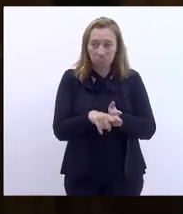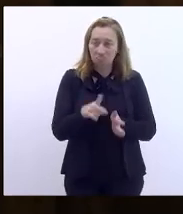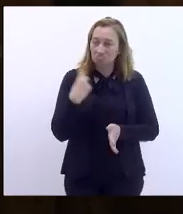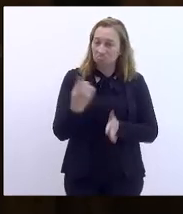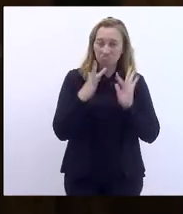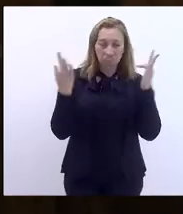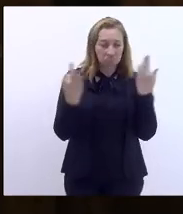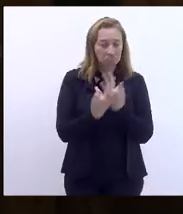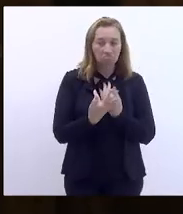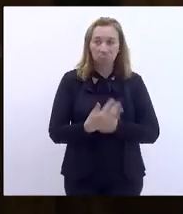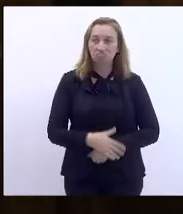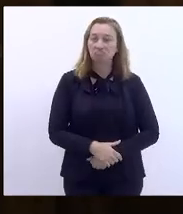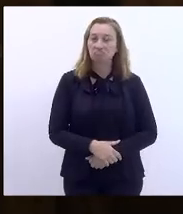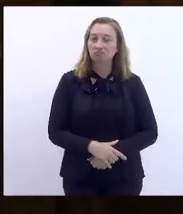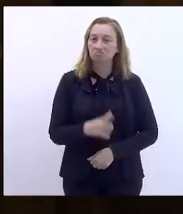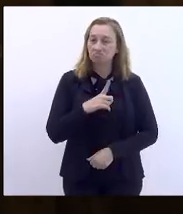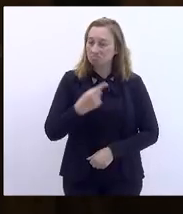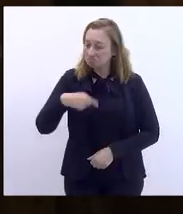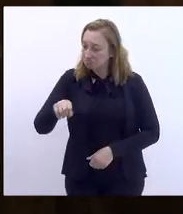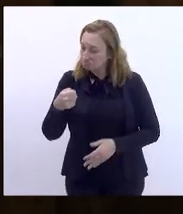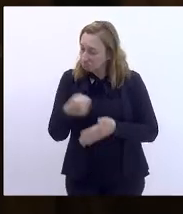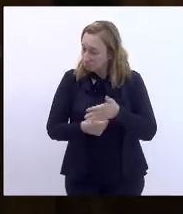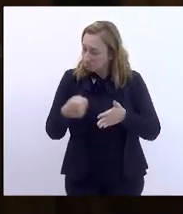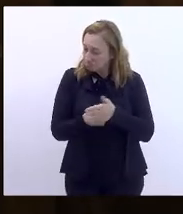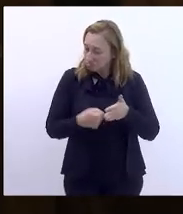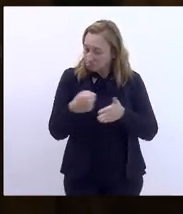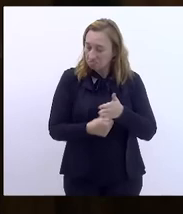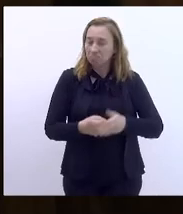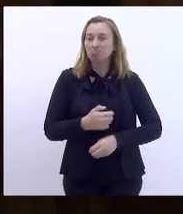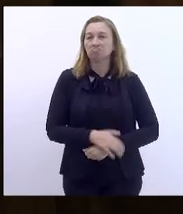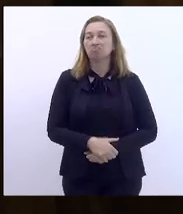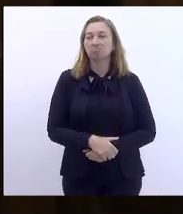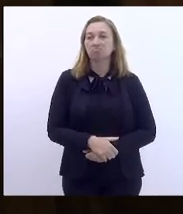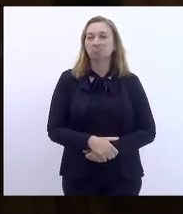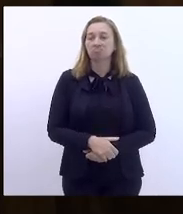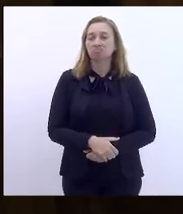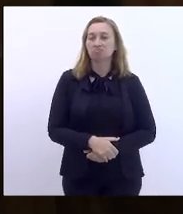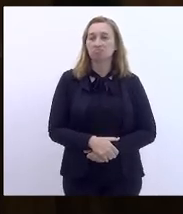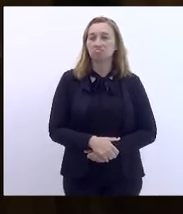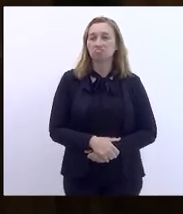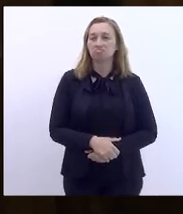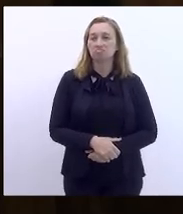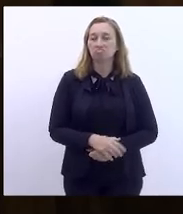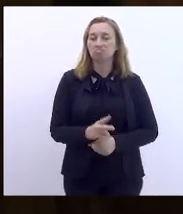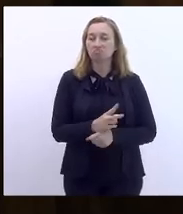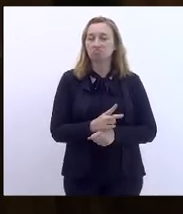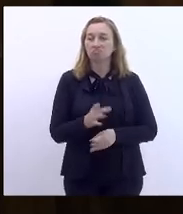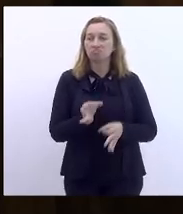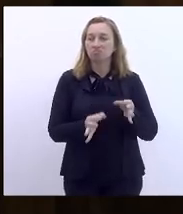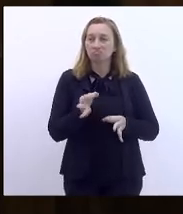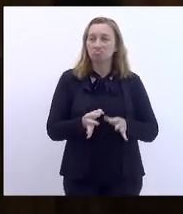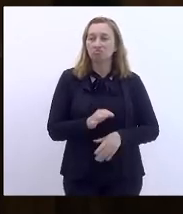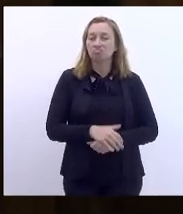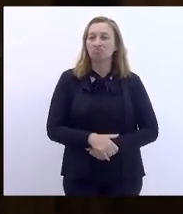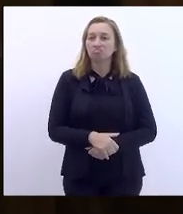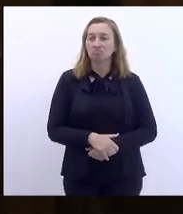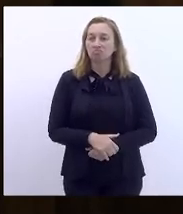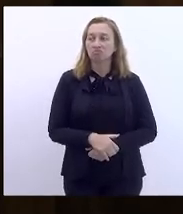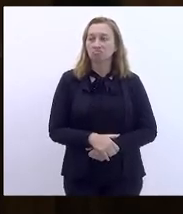familiares aqui tivemos que ir à luta em busca da Justiça